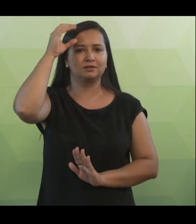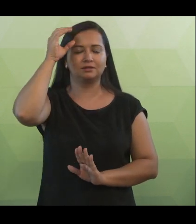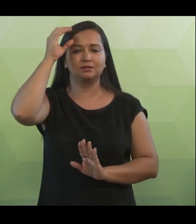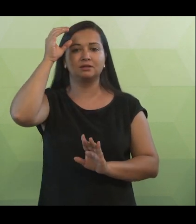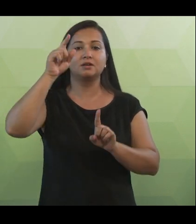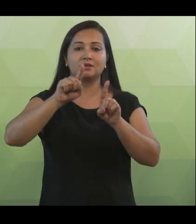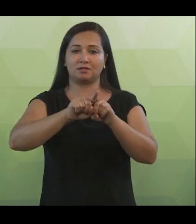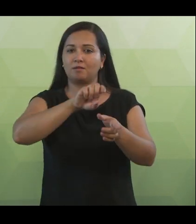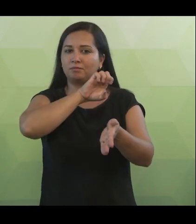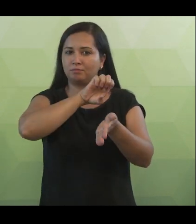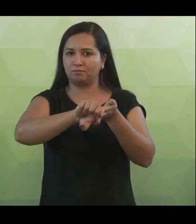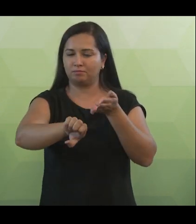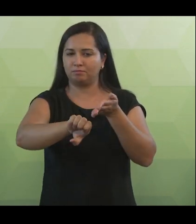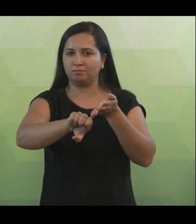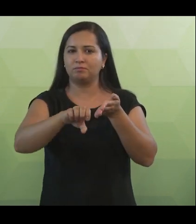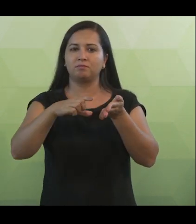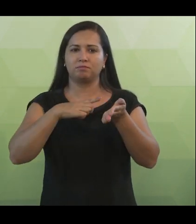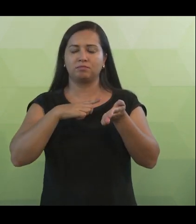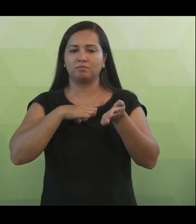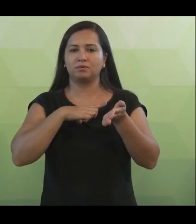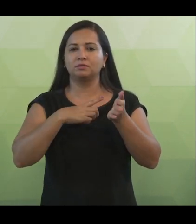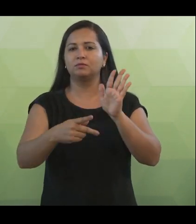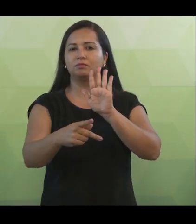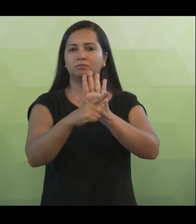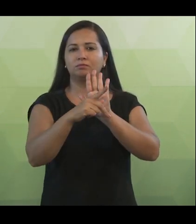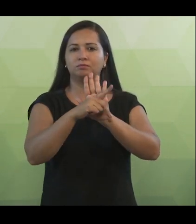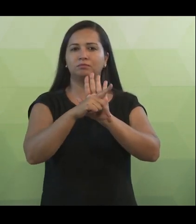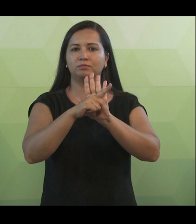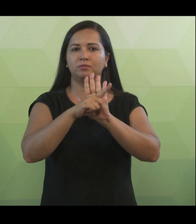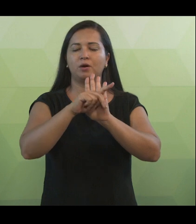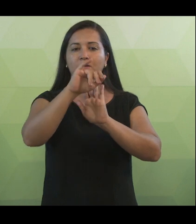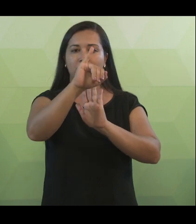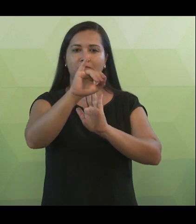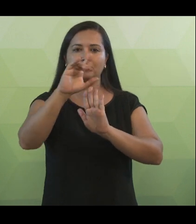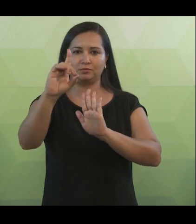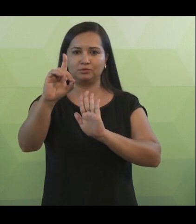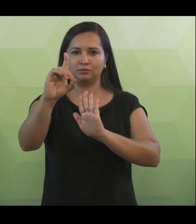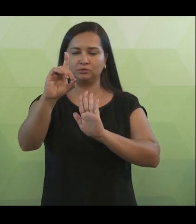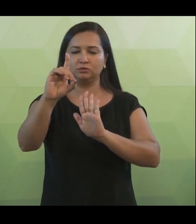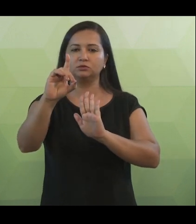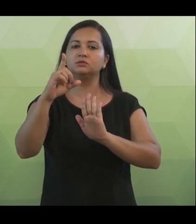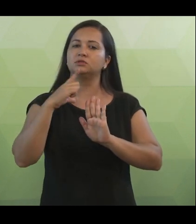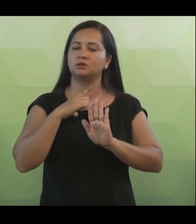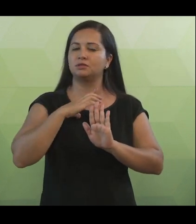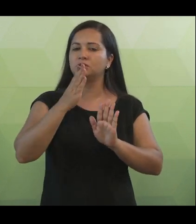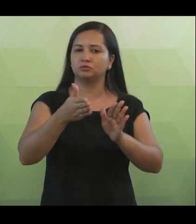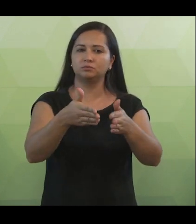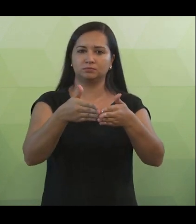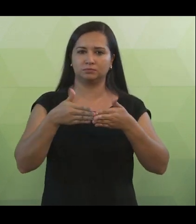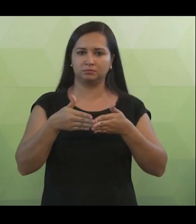dado na tabela de clientes pelo ID que foi passado pela requisição.